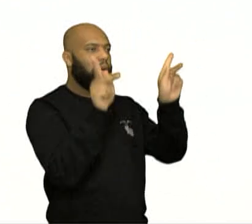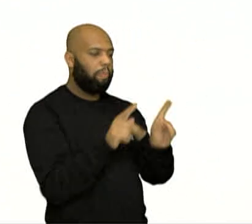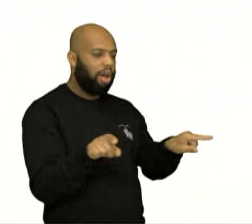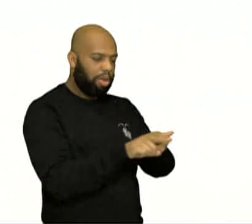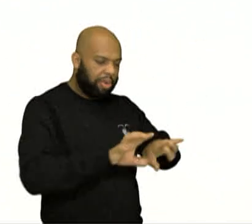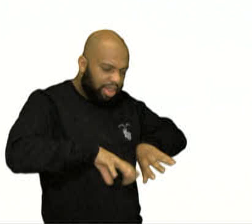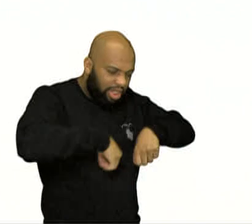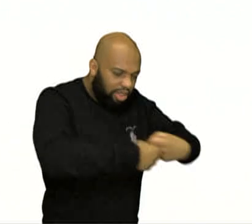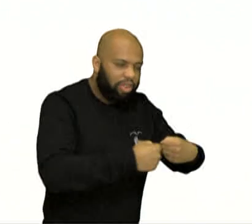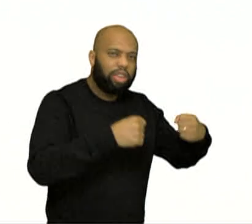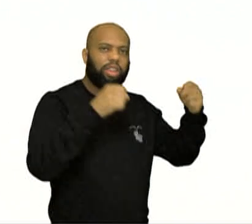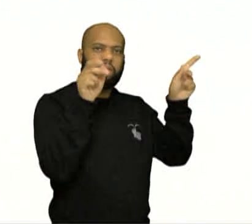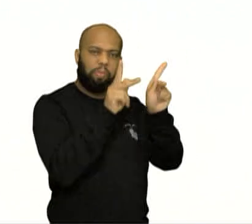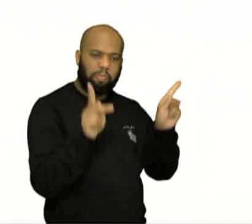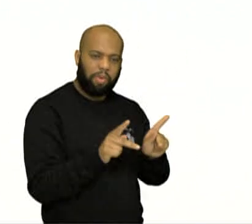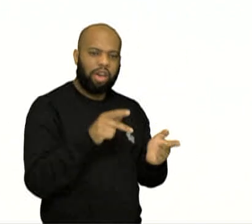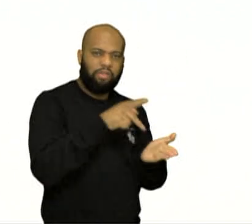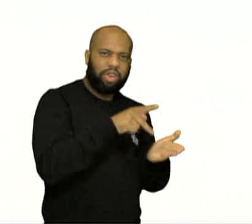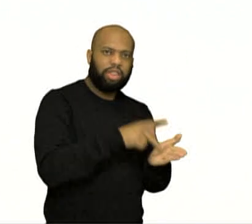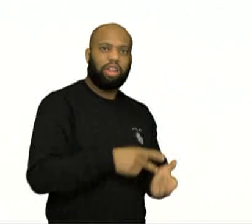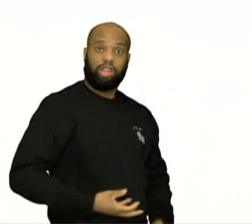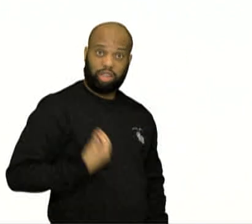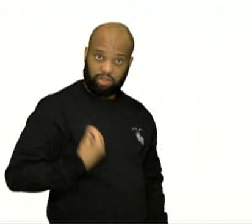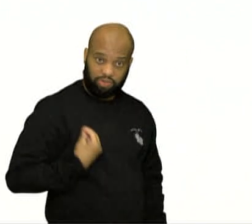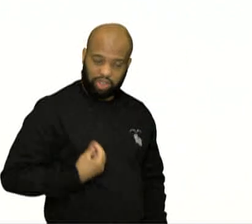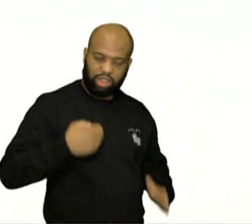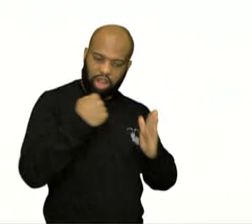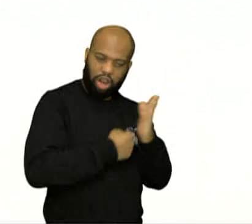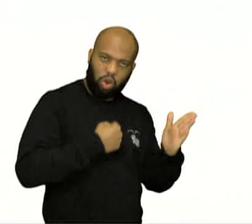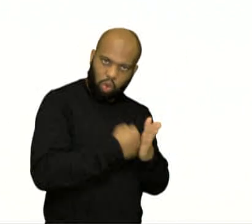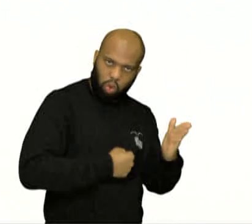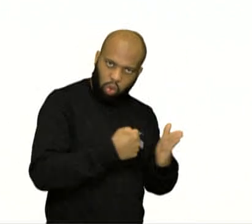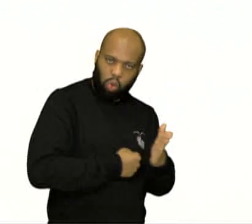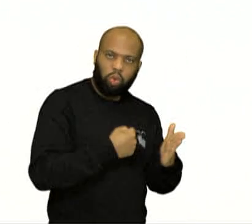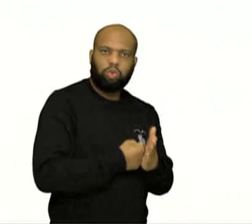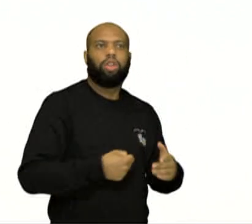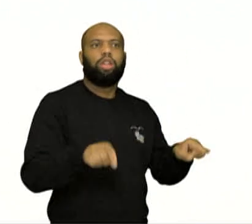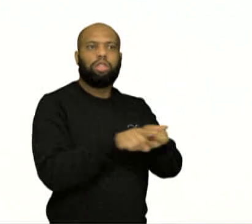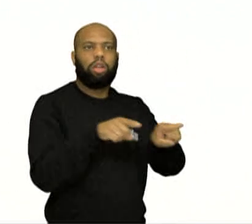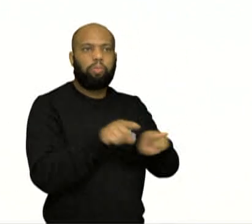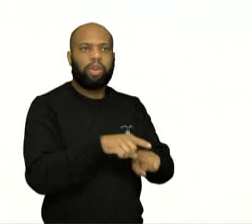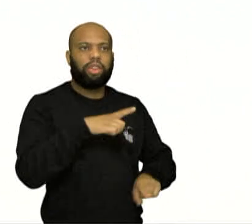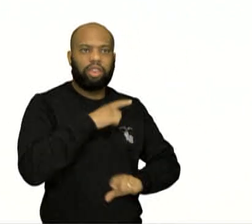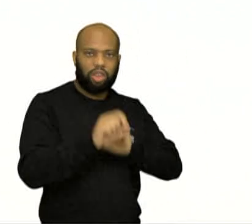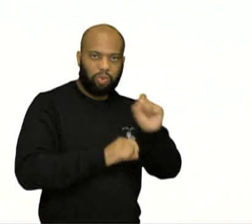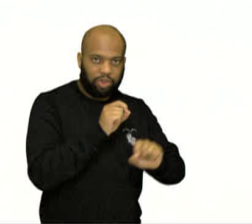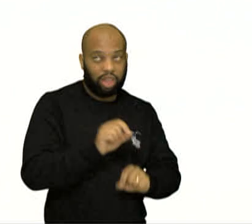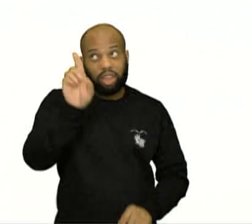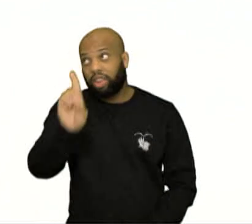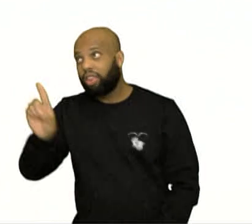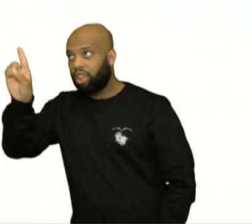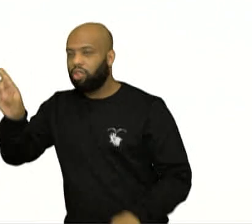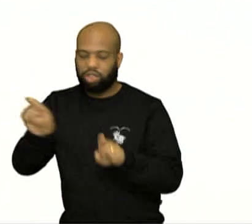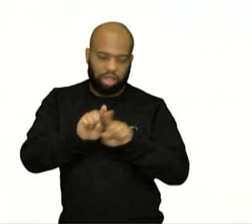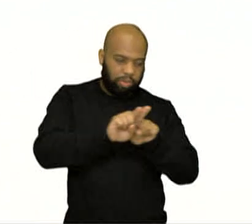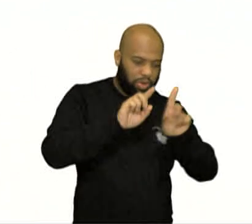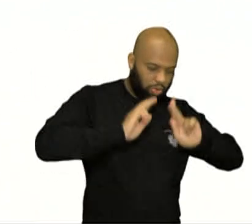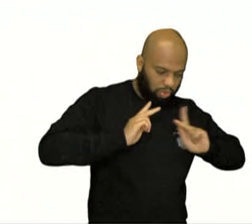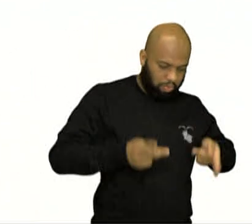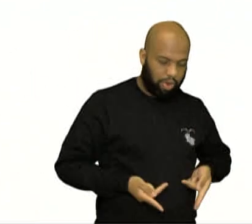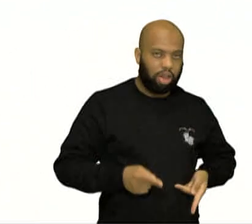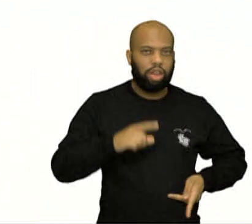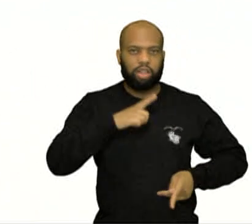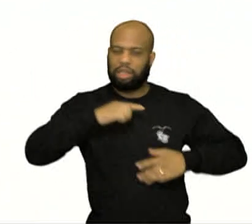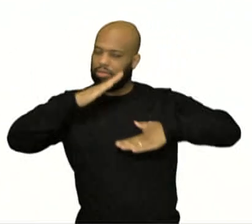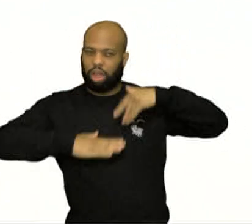da verdade e da vida na luta entre os homens e o firmamento entre os mortais e os deuses, possuindo